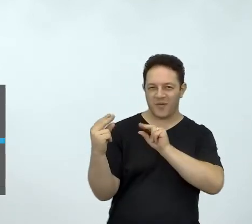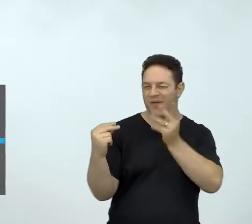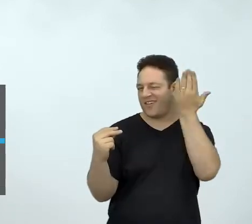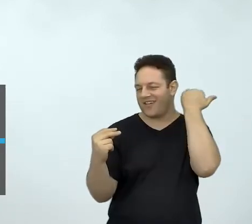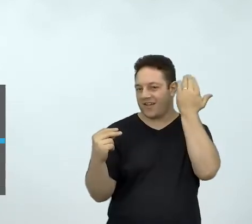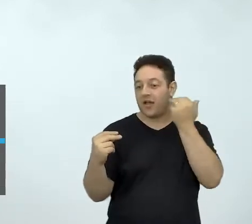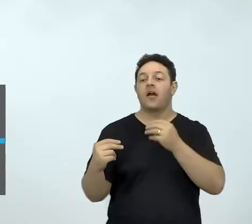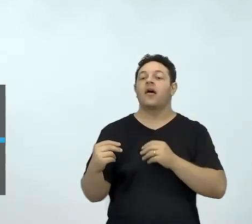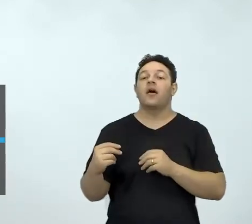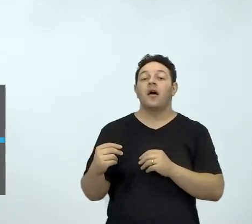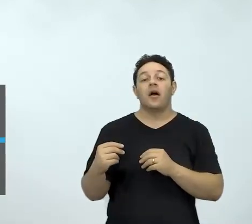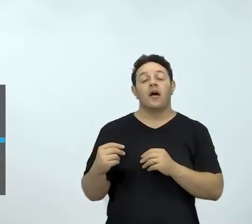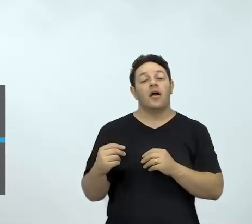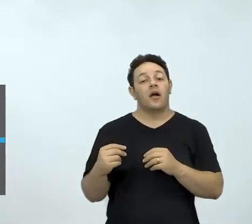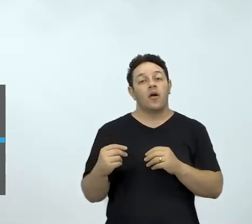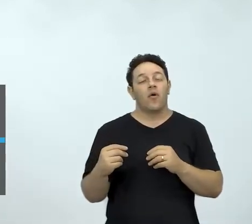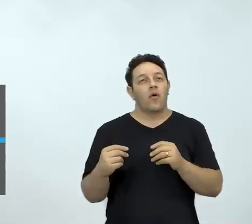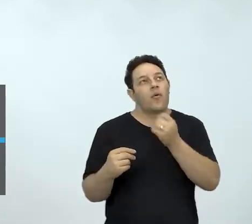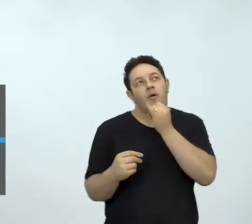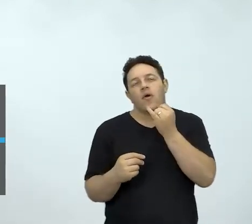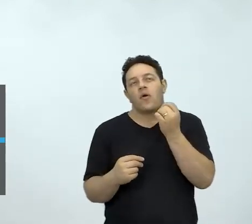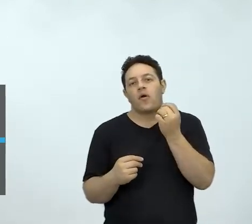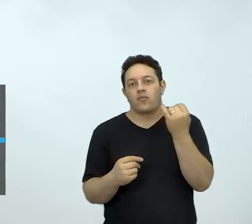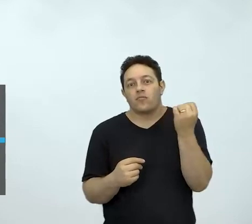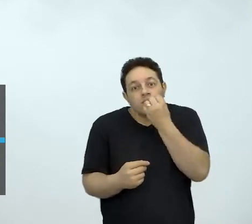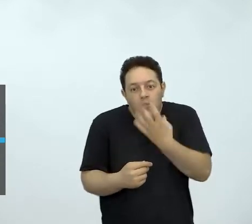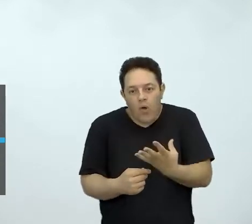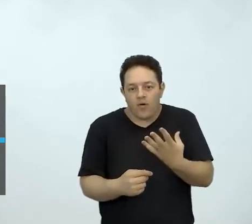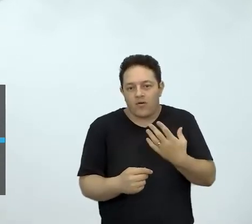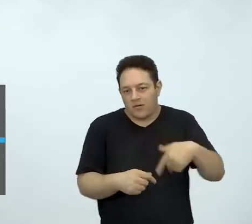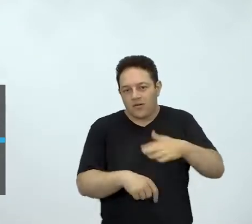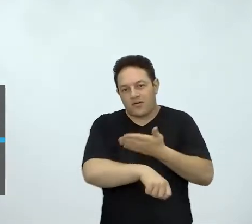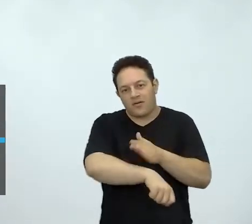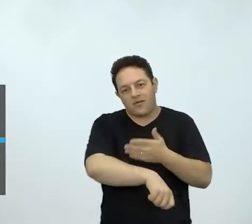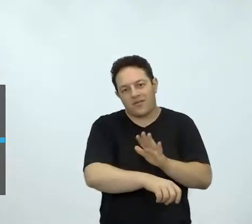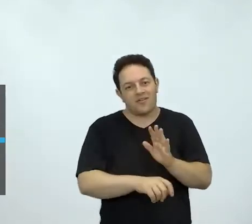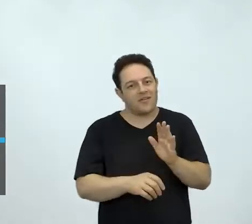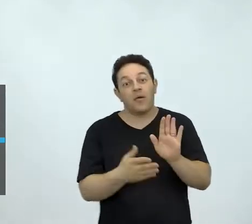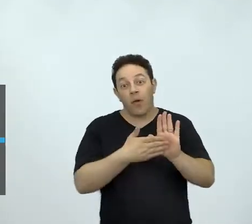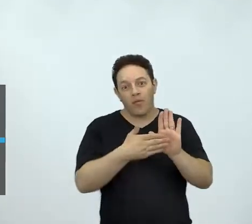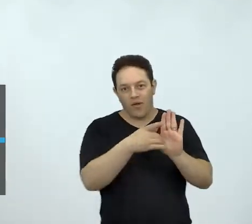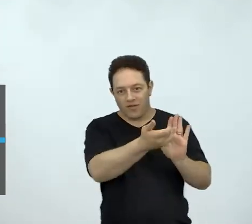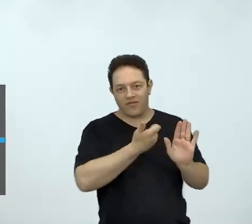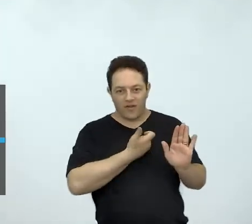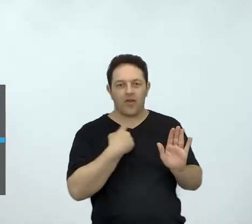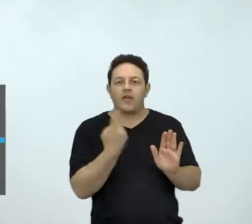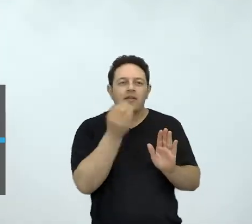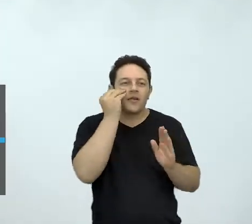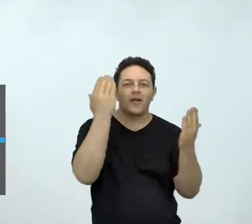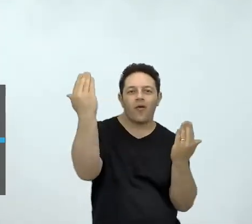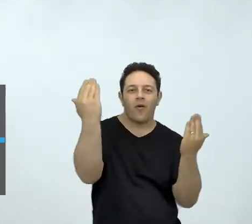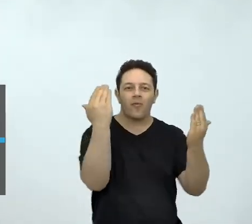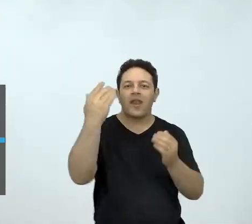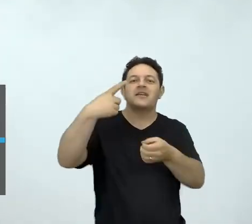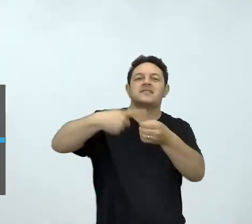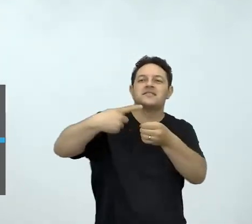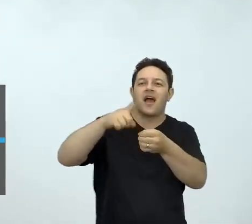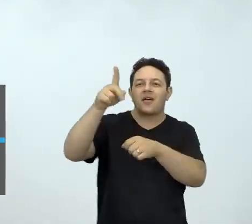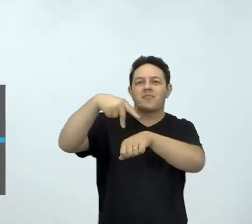que um ótimo exercício para essa, proposta maravilhosa que ele deu de você fazer essas comparações. Tem